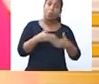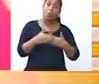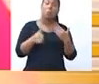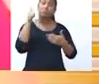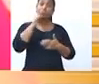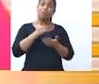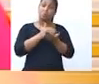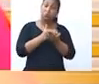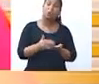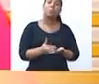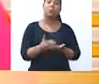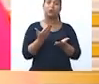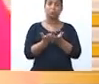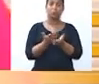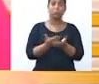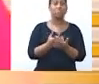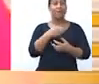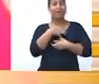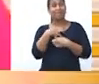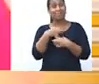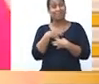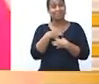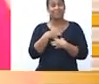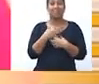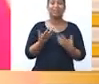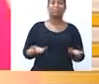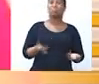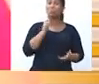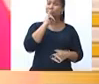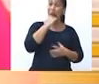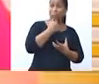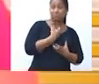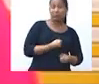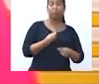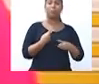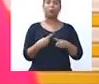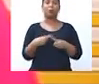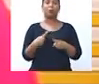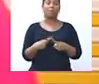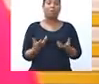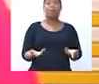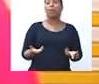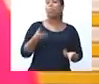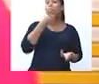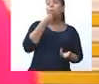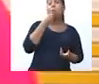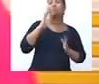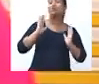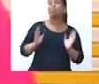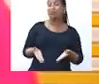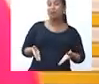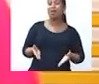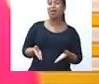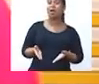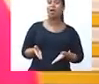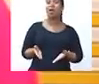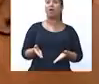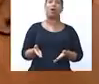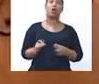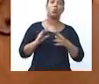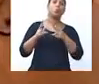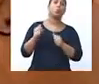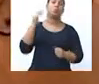na universidade, elas se sentem um pouco inferiorizadas pelo fato de os meninos já terem dominado. Aquilo era